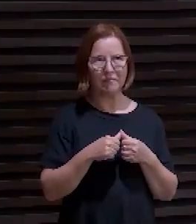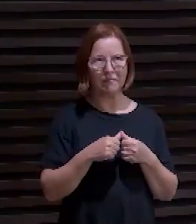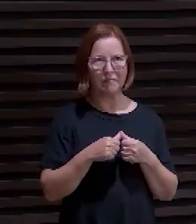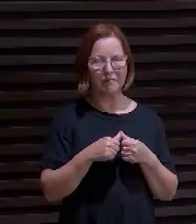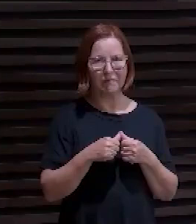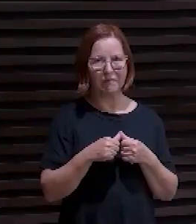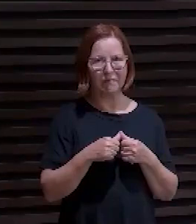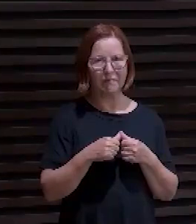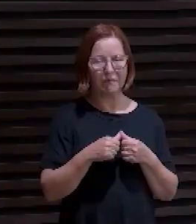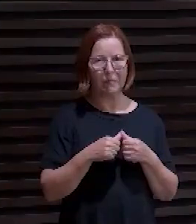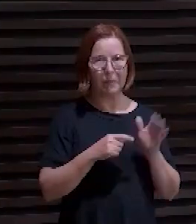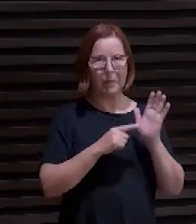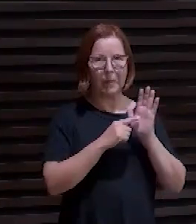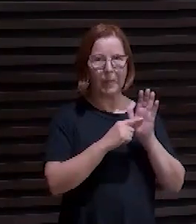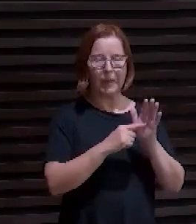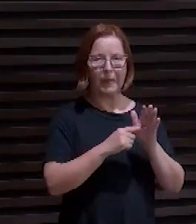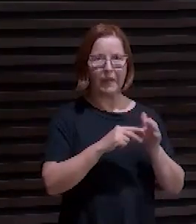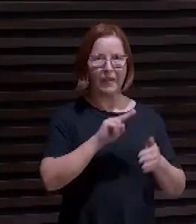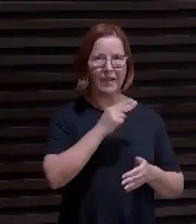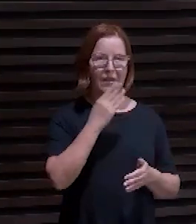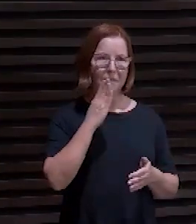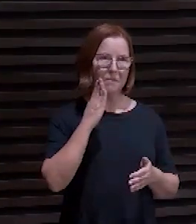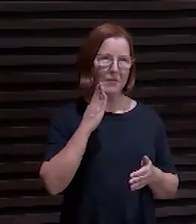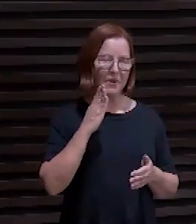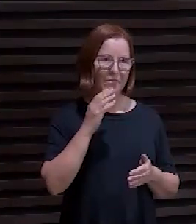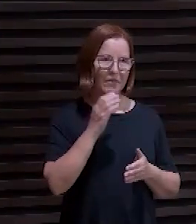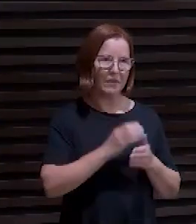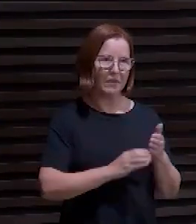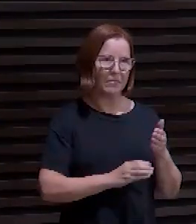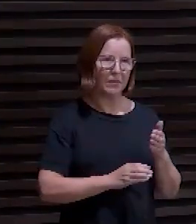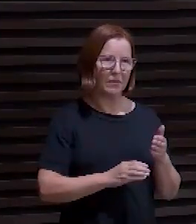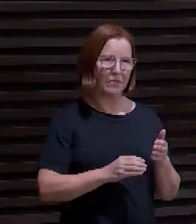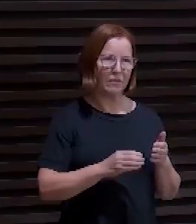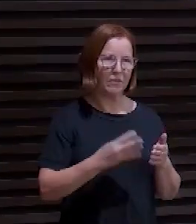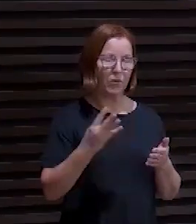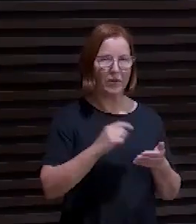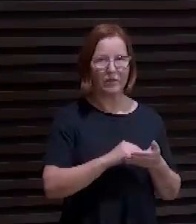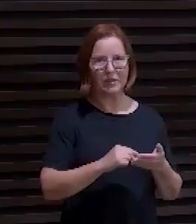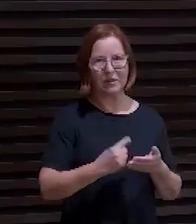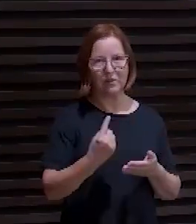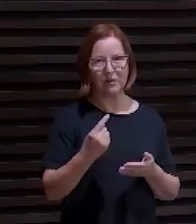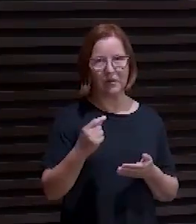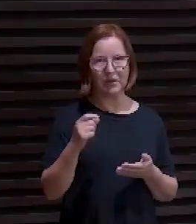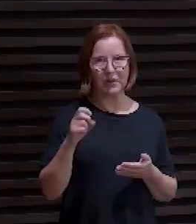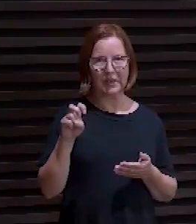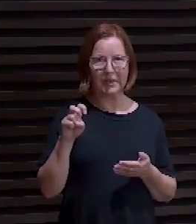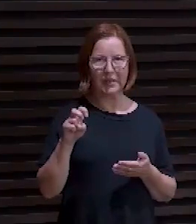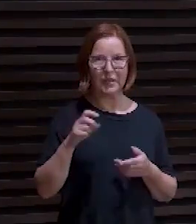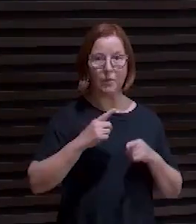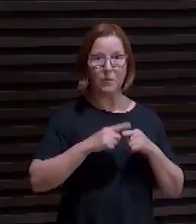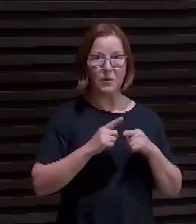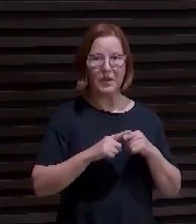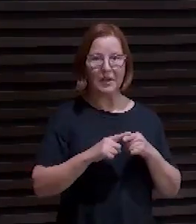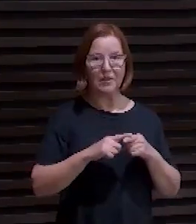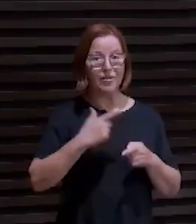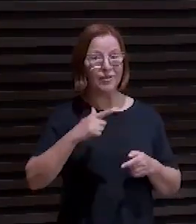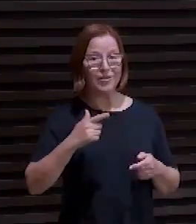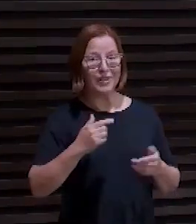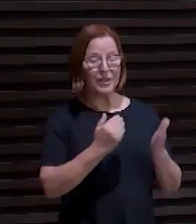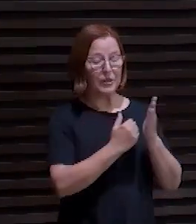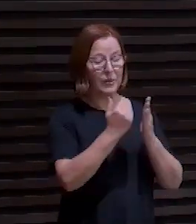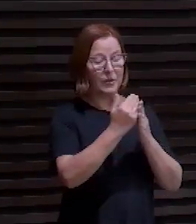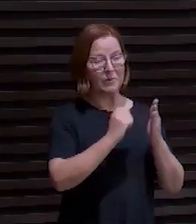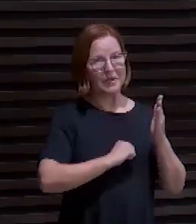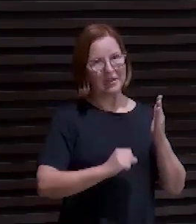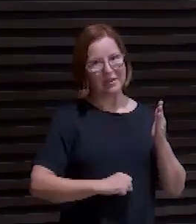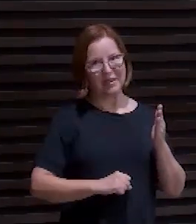15. Hebreus capítulo 15, 4, versículo 15. Ele diz: porque não temos sumo sacerdote